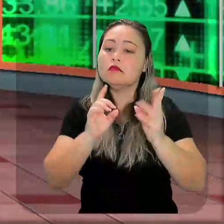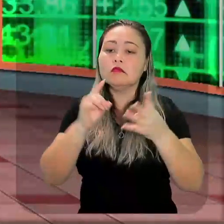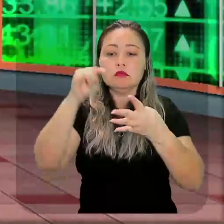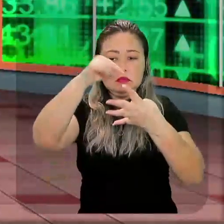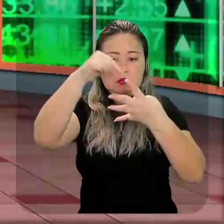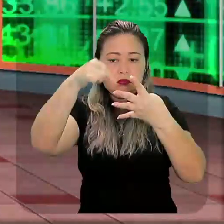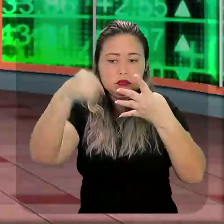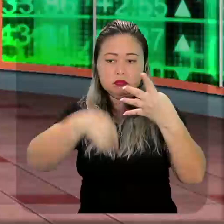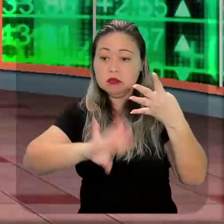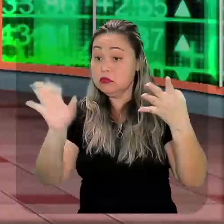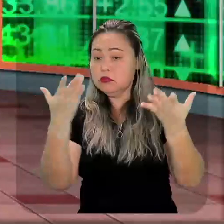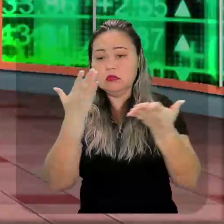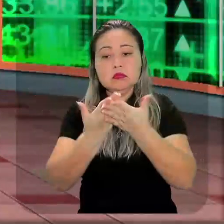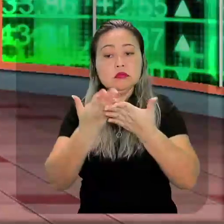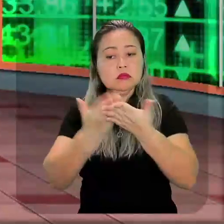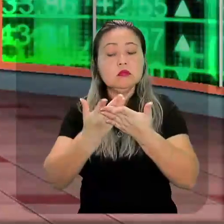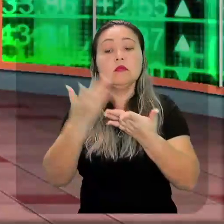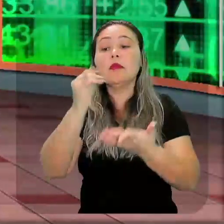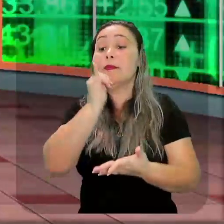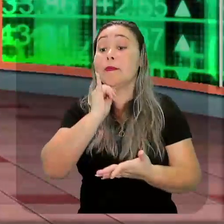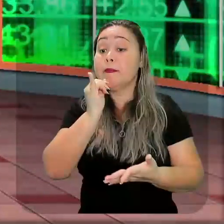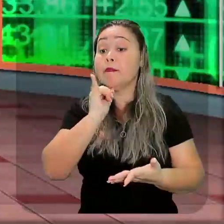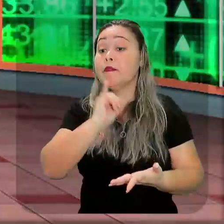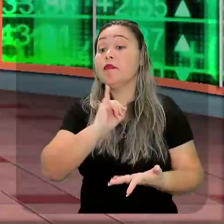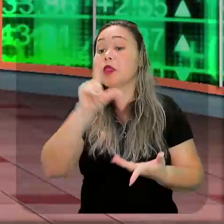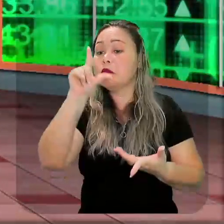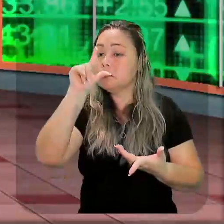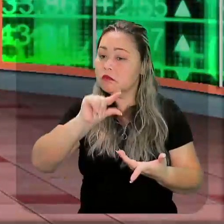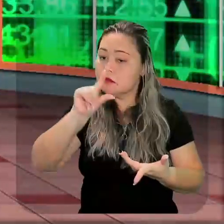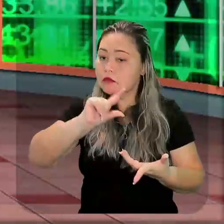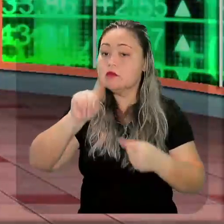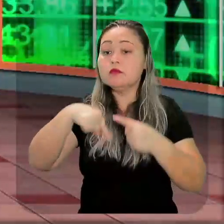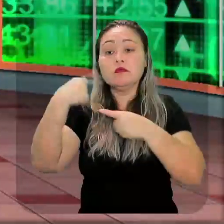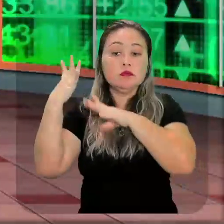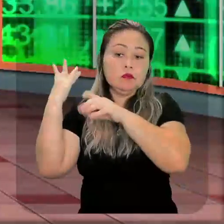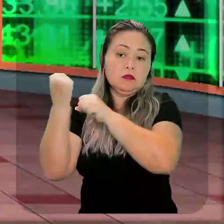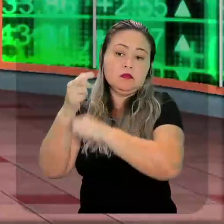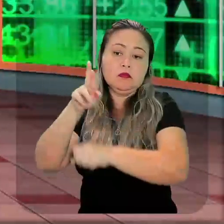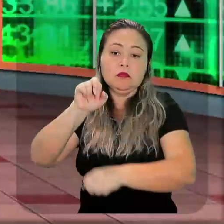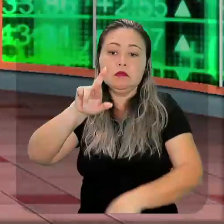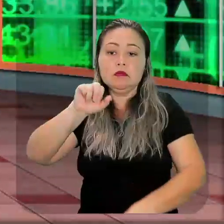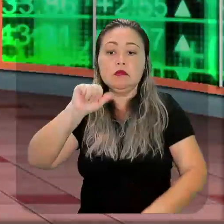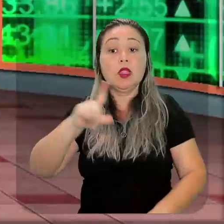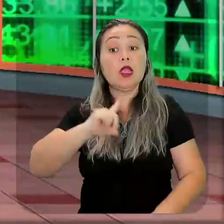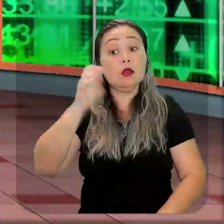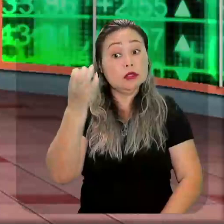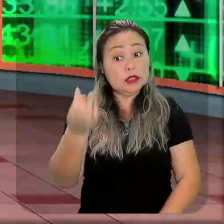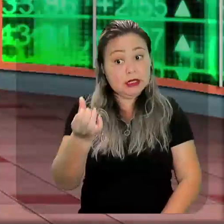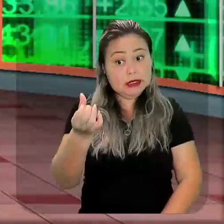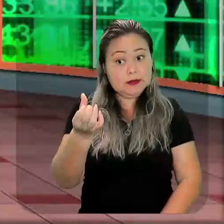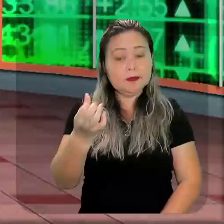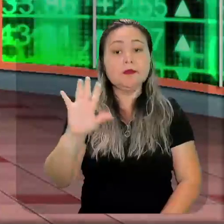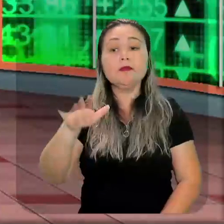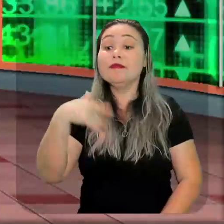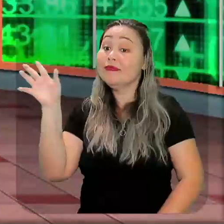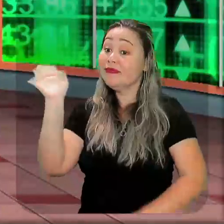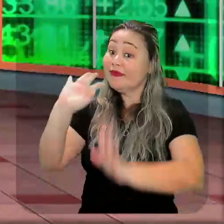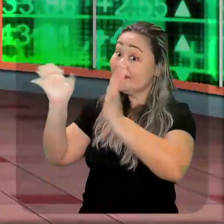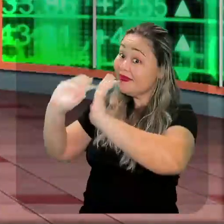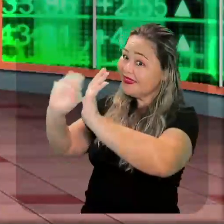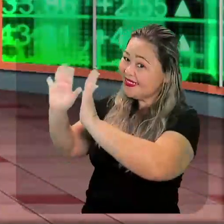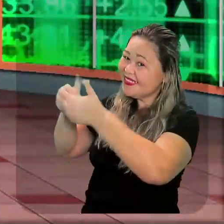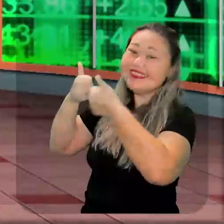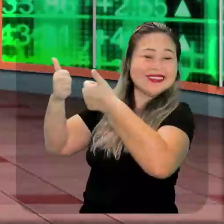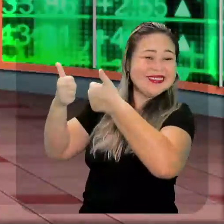4 aulas, tá? Então, por conta dos exemplos, a gente revisa menos aulas do que na revisão geral, que são 6, tá bom? Professora Adelina, tudo